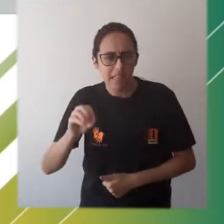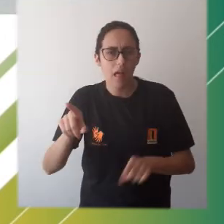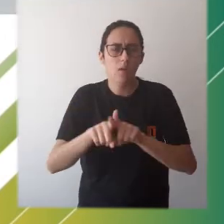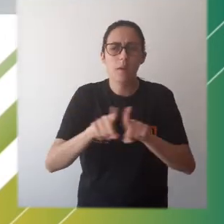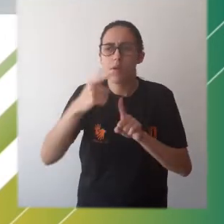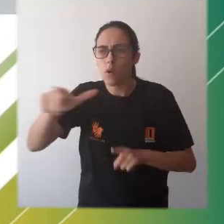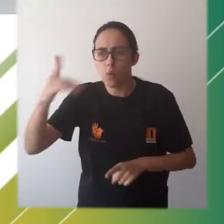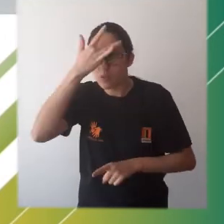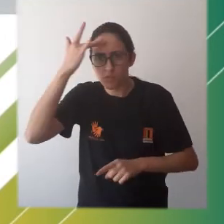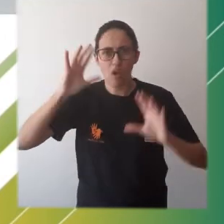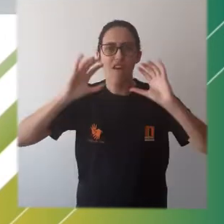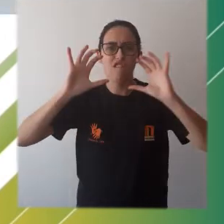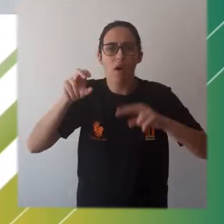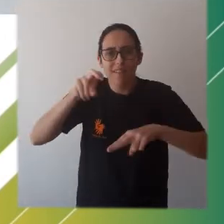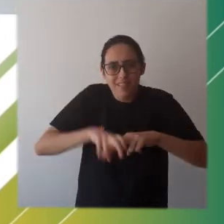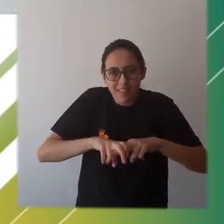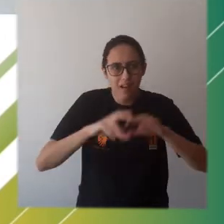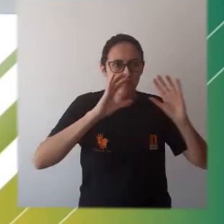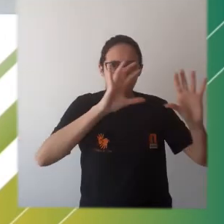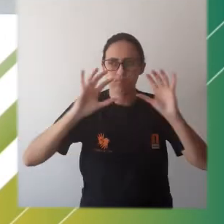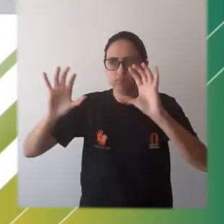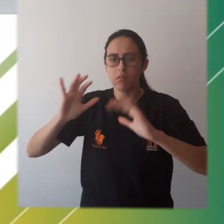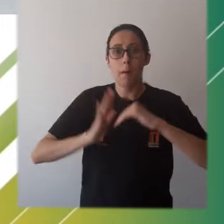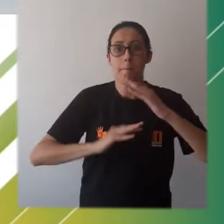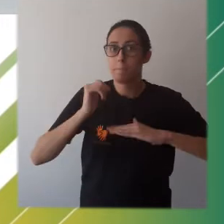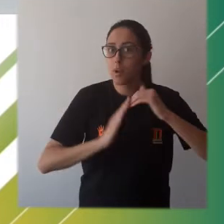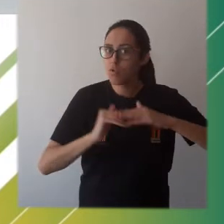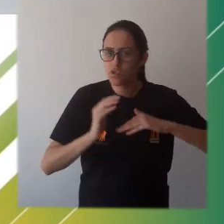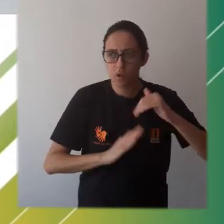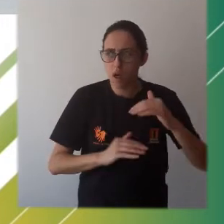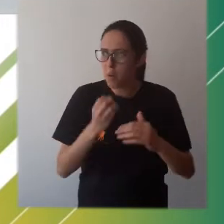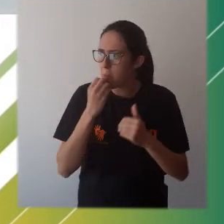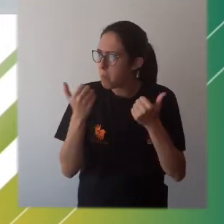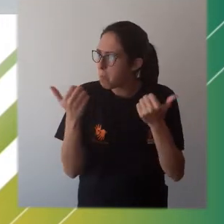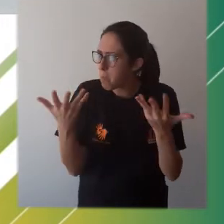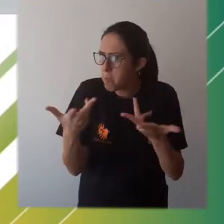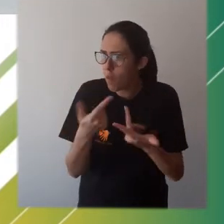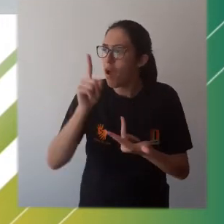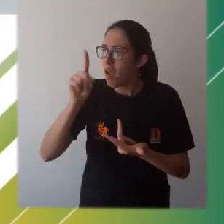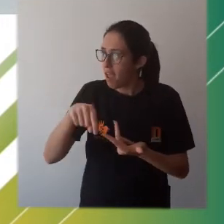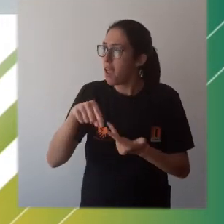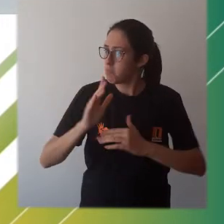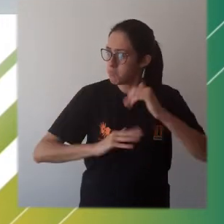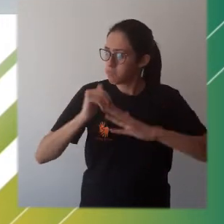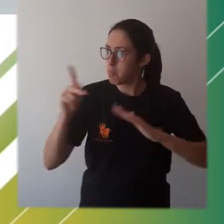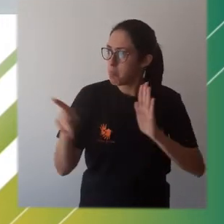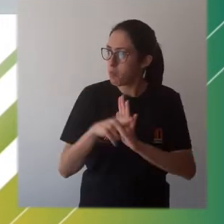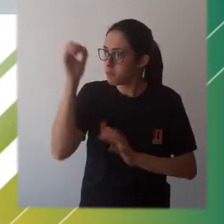vôlei sentado que vestem a camisa da seleção brasileira, que inclusive são atletas do IPP Brasil, que hoje são titulares e